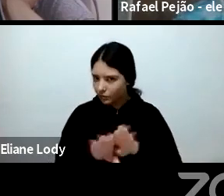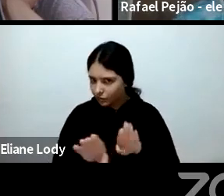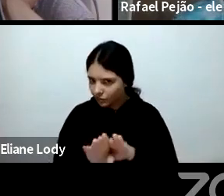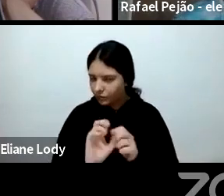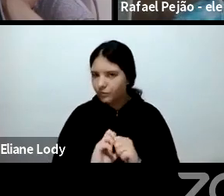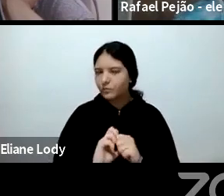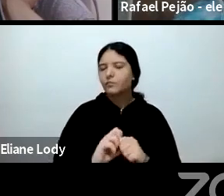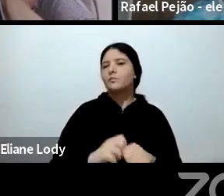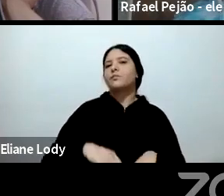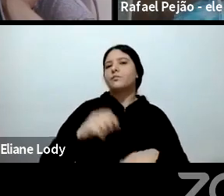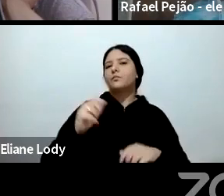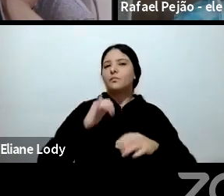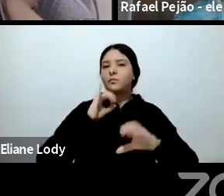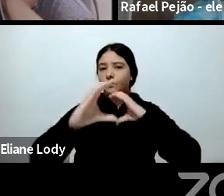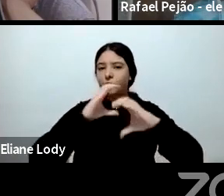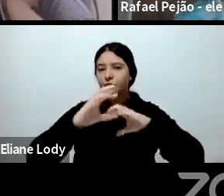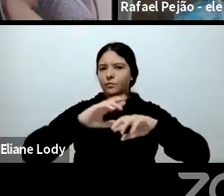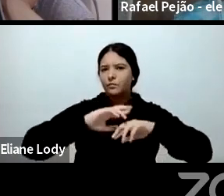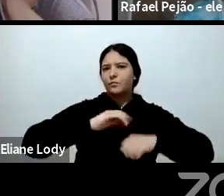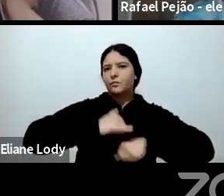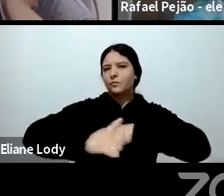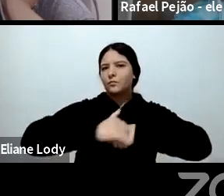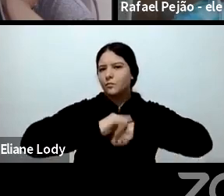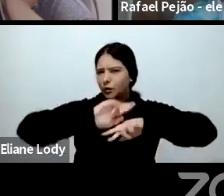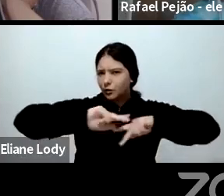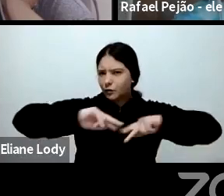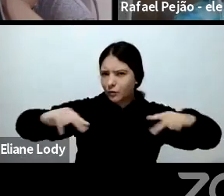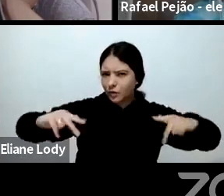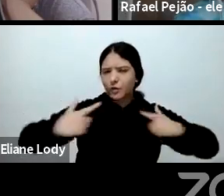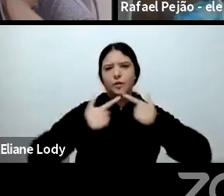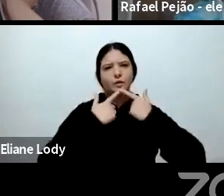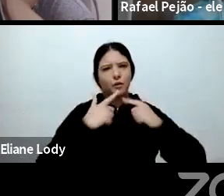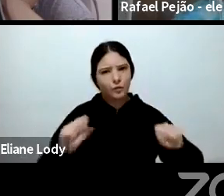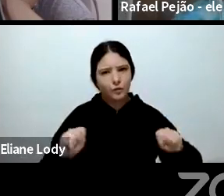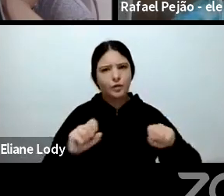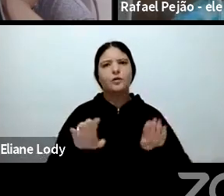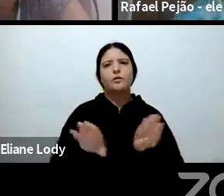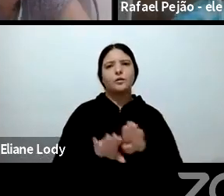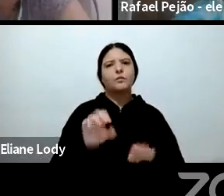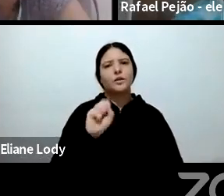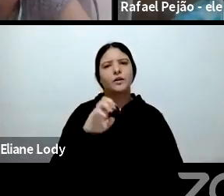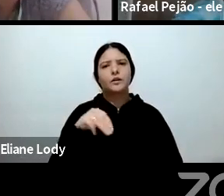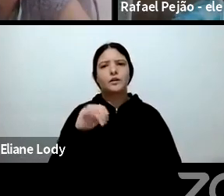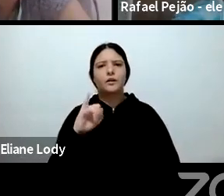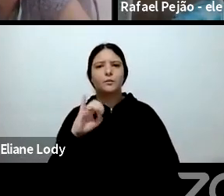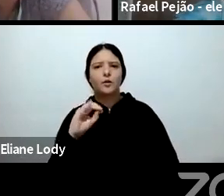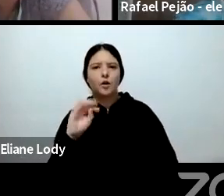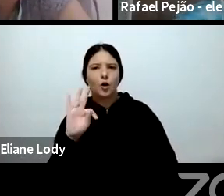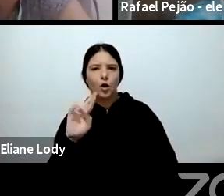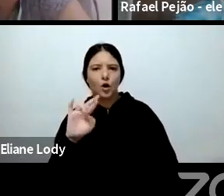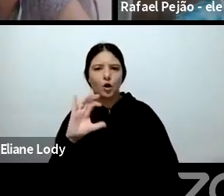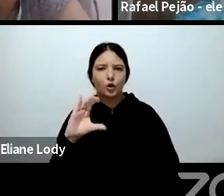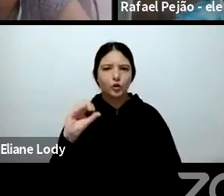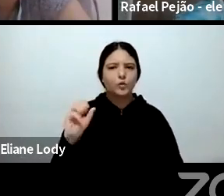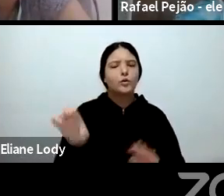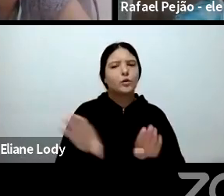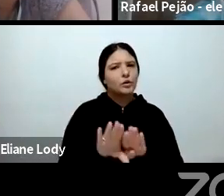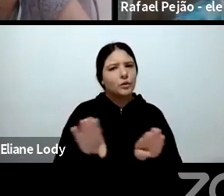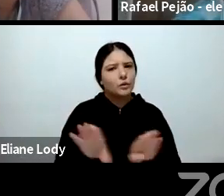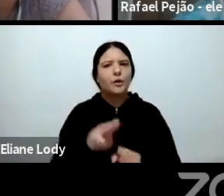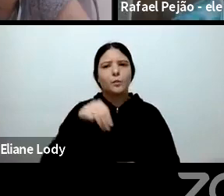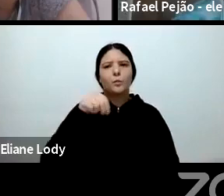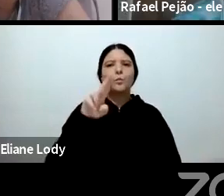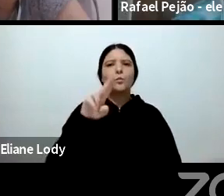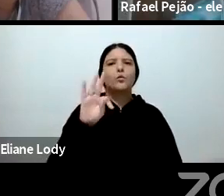recursos comunicativos, né, que são linguísticos, que são semióticos, que são, né, multimodais. Como é que a gente